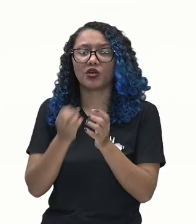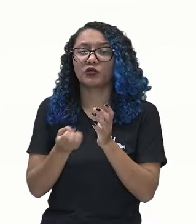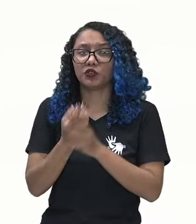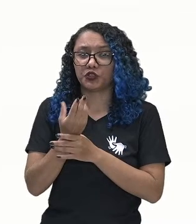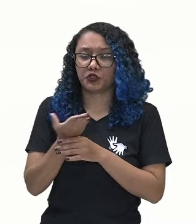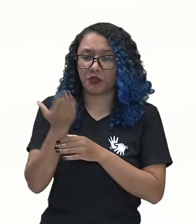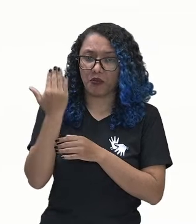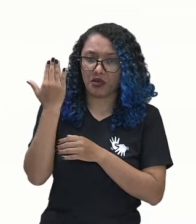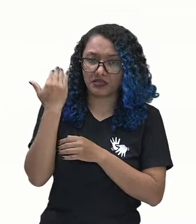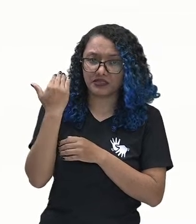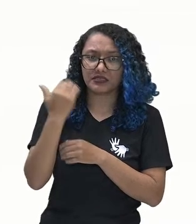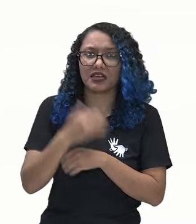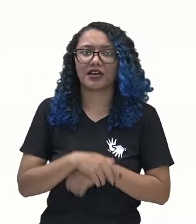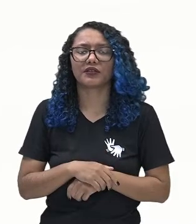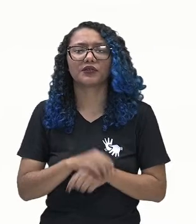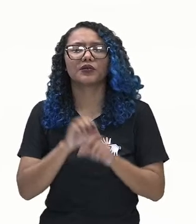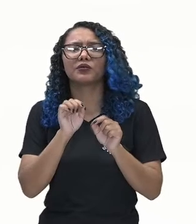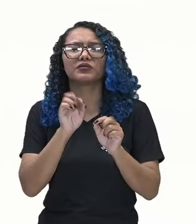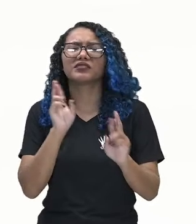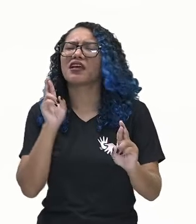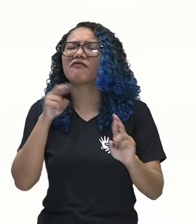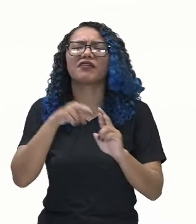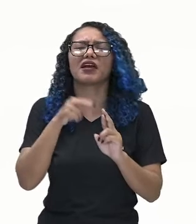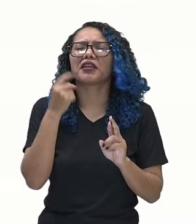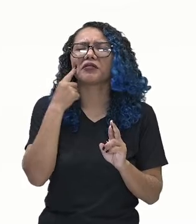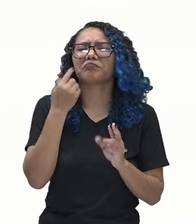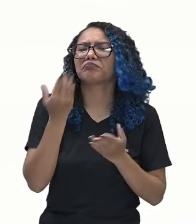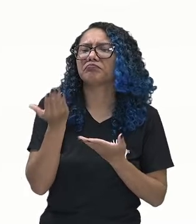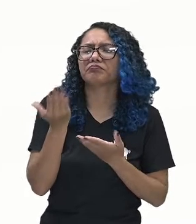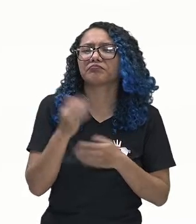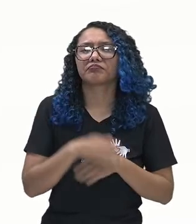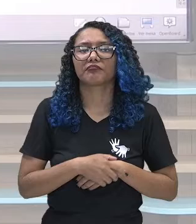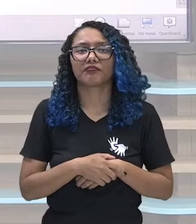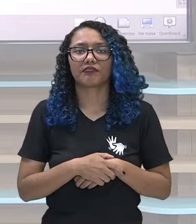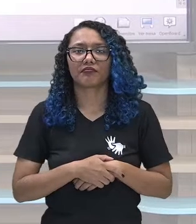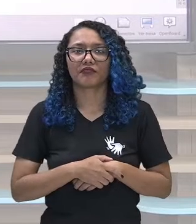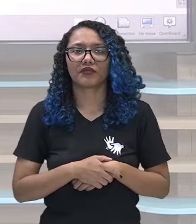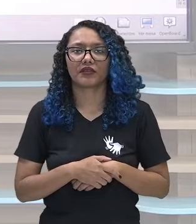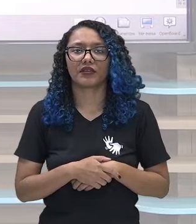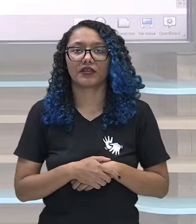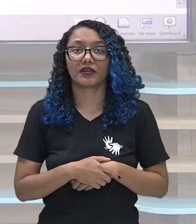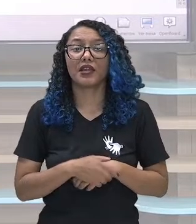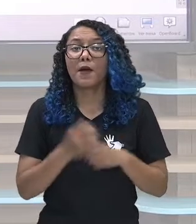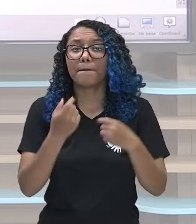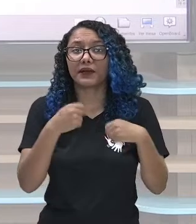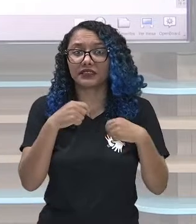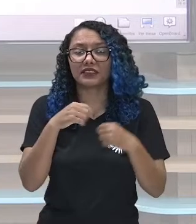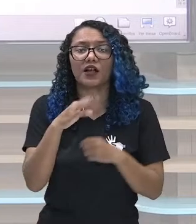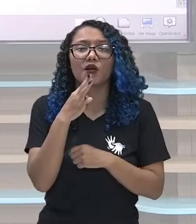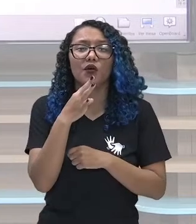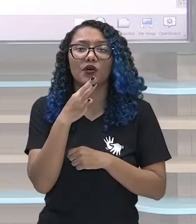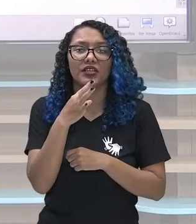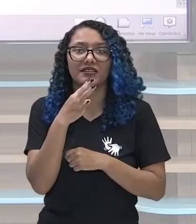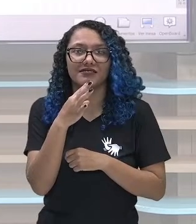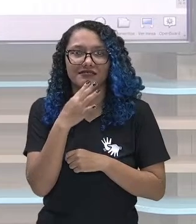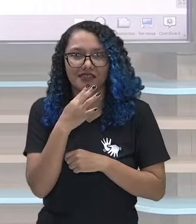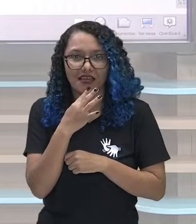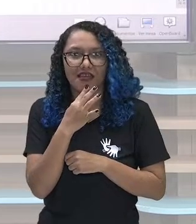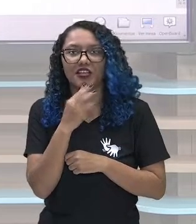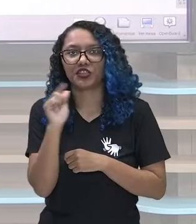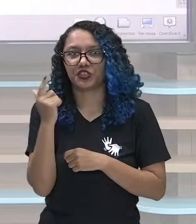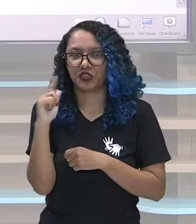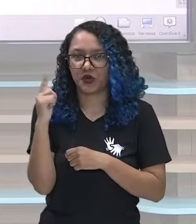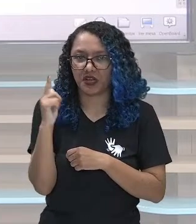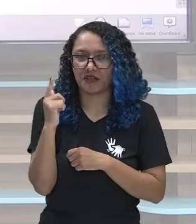analfabetismo geográfico, né? Que era com relação a você ter ali um conhecimento um pouco da geografia, né? Além do